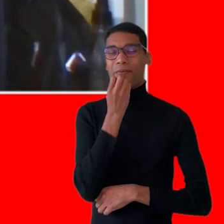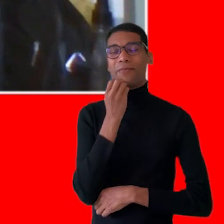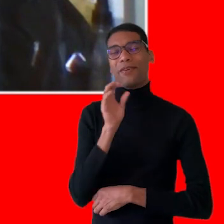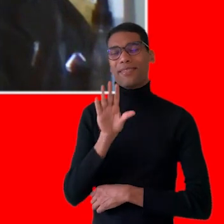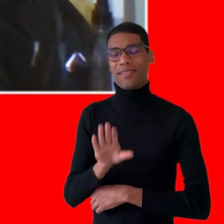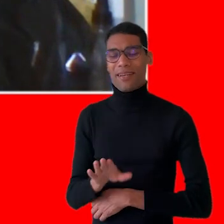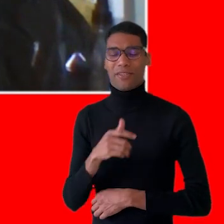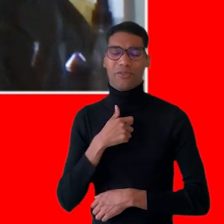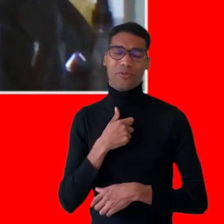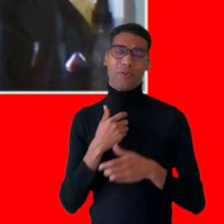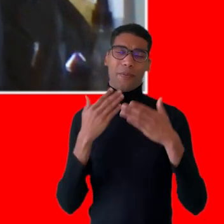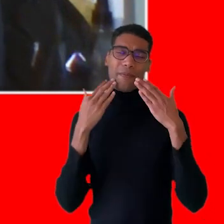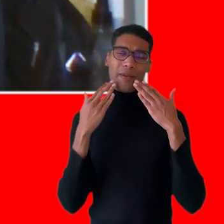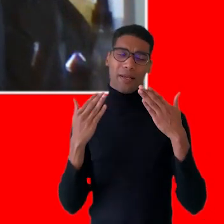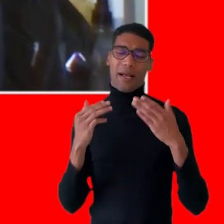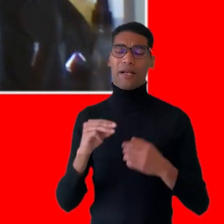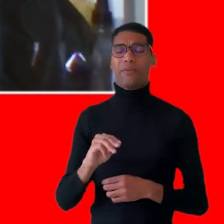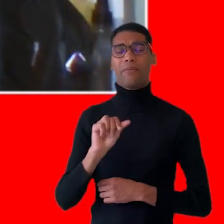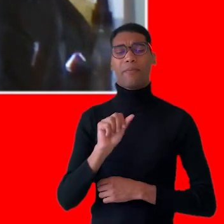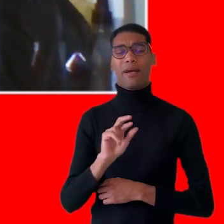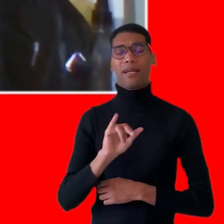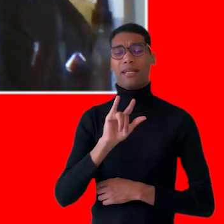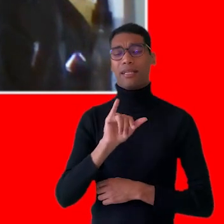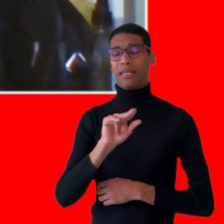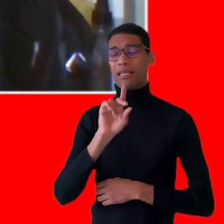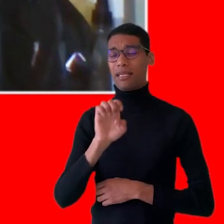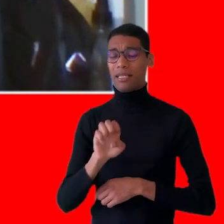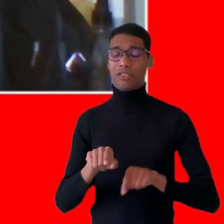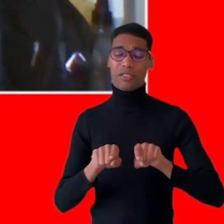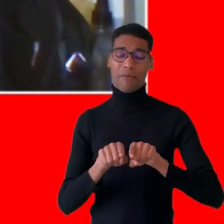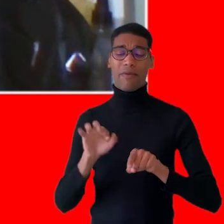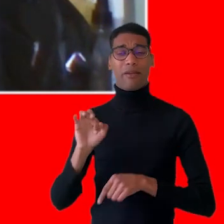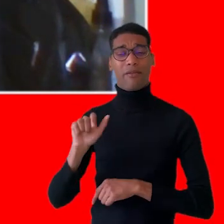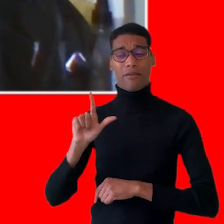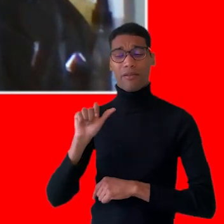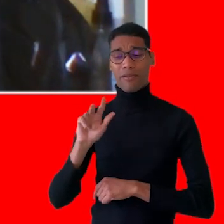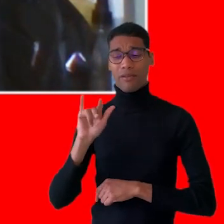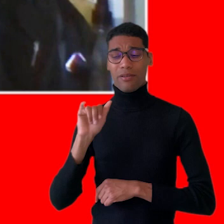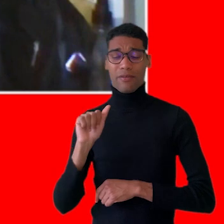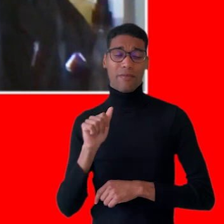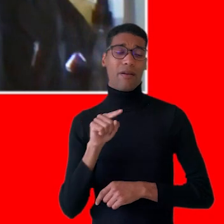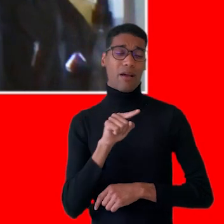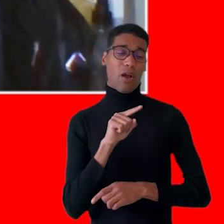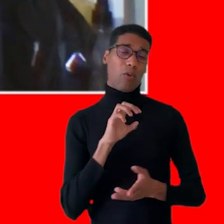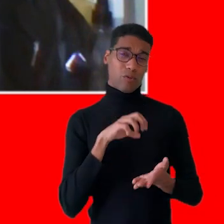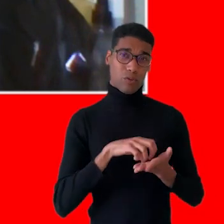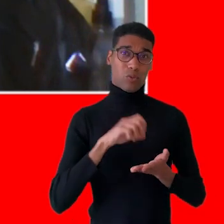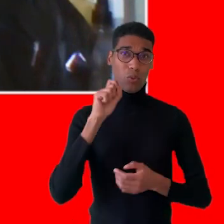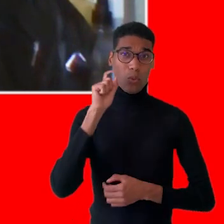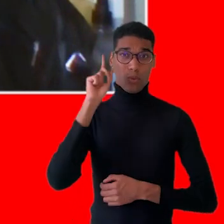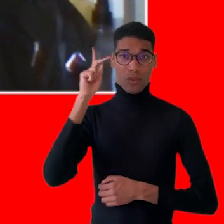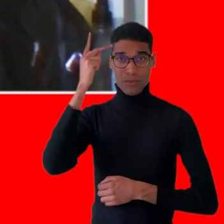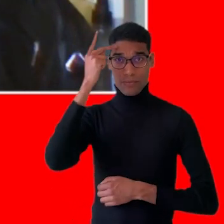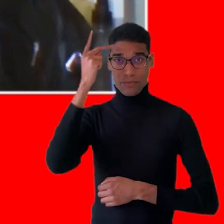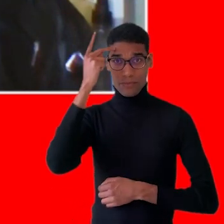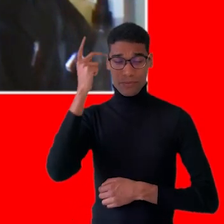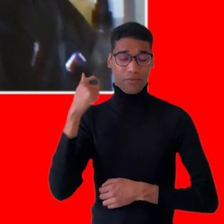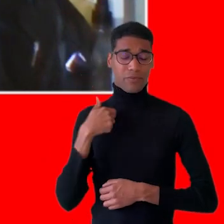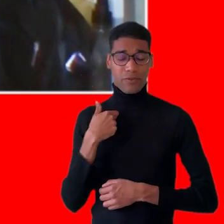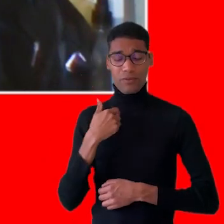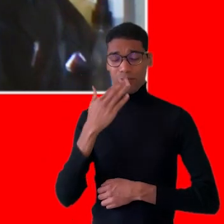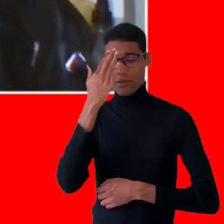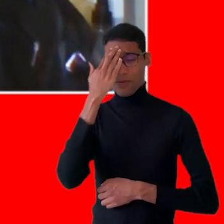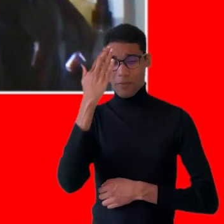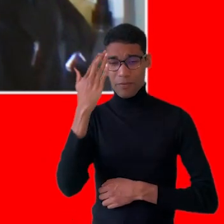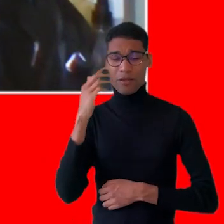Boa tarde, muito obrigado, Marileide, obrigado, Flávia Rios, obrigado, Centro Cultural São Paulo,